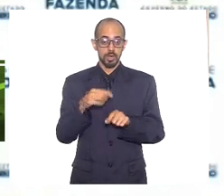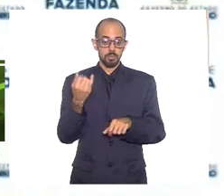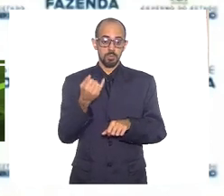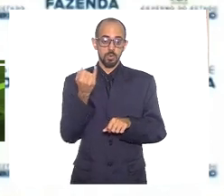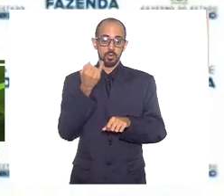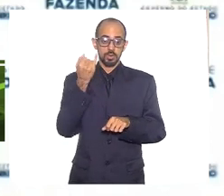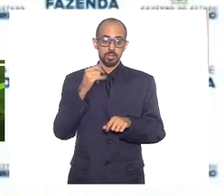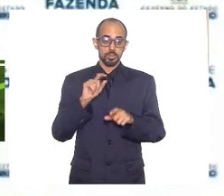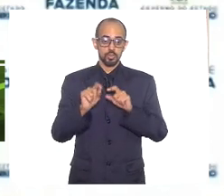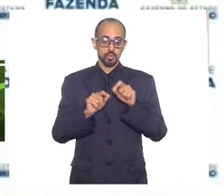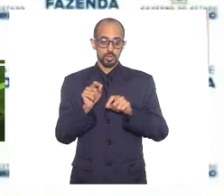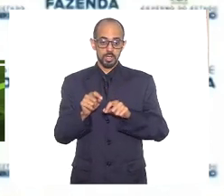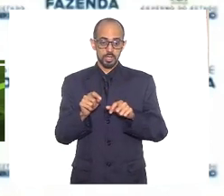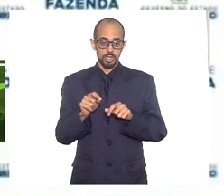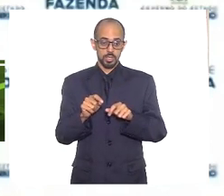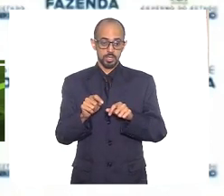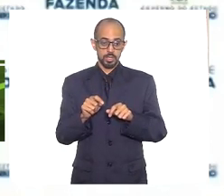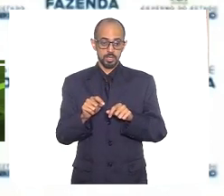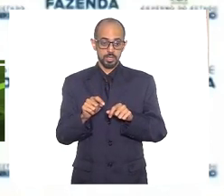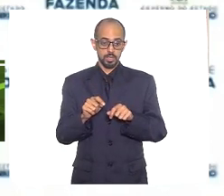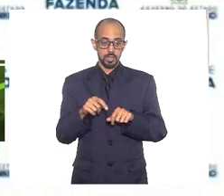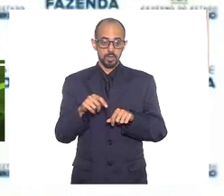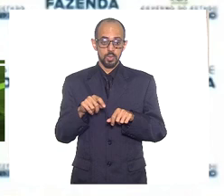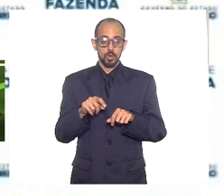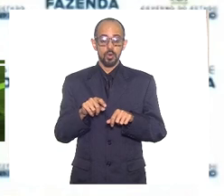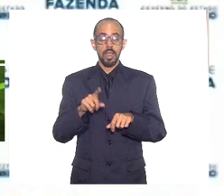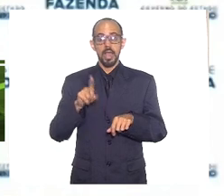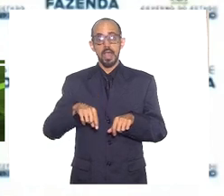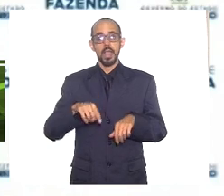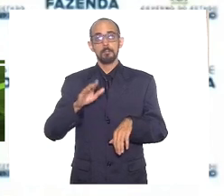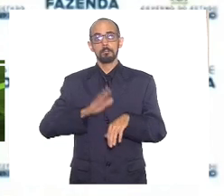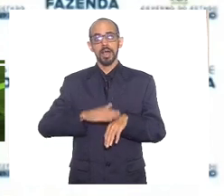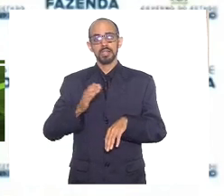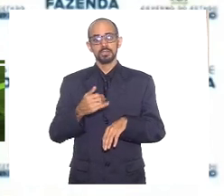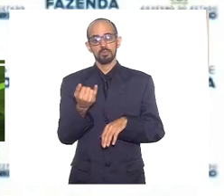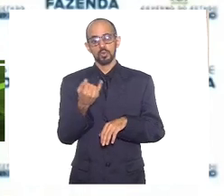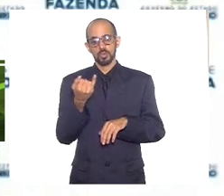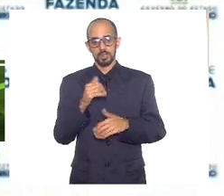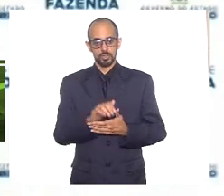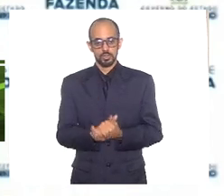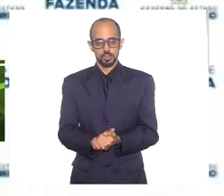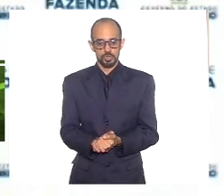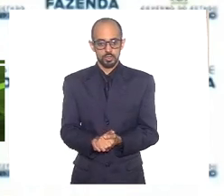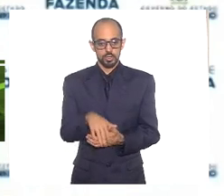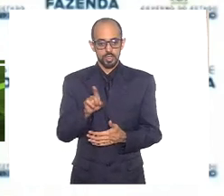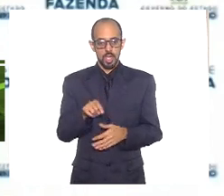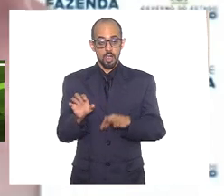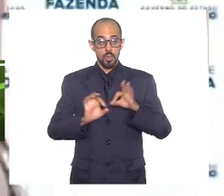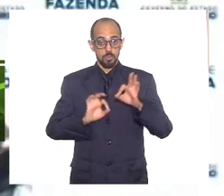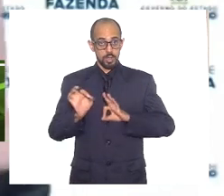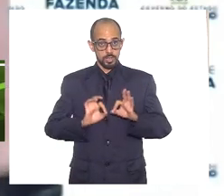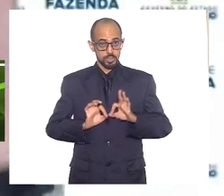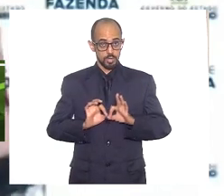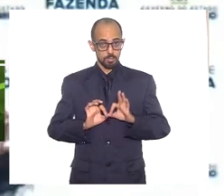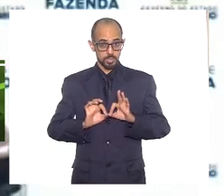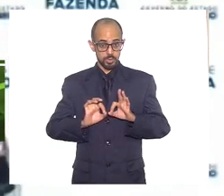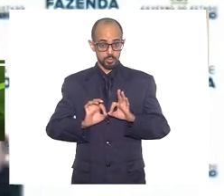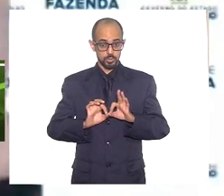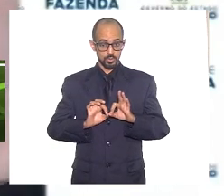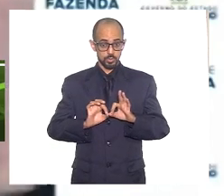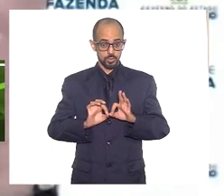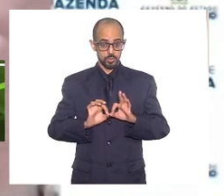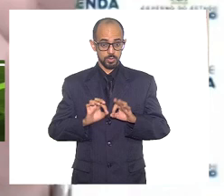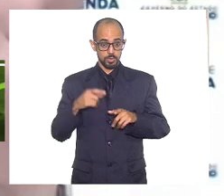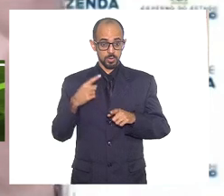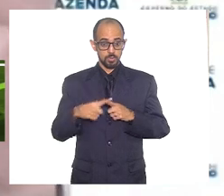das pessoas, do que é mais importante nesse regime de recuperação fiscal, que é o planejamento, para que a gente